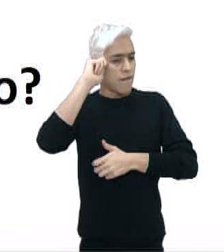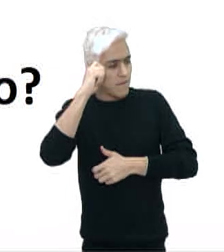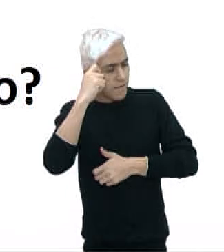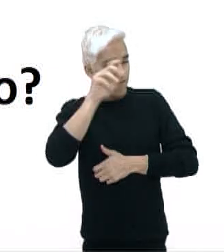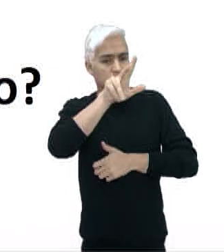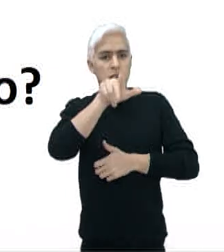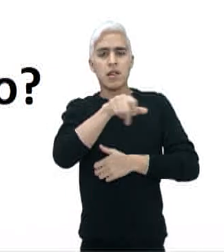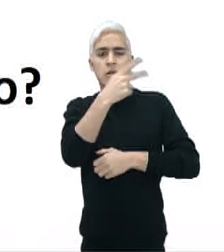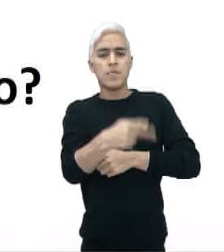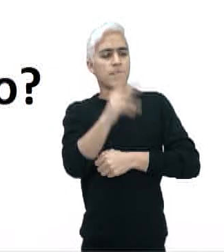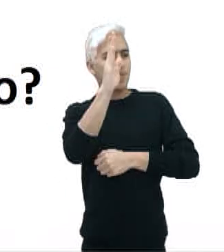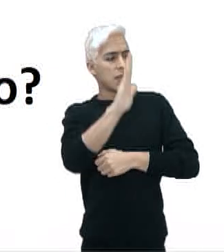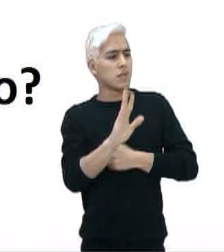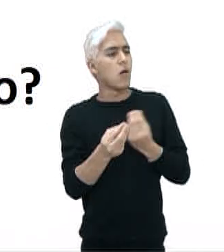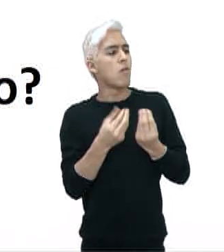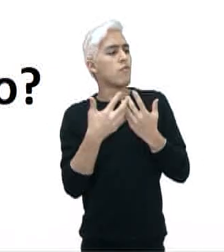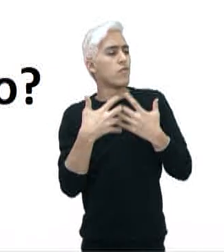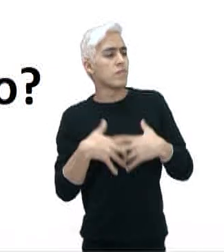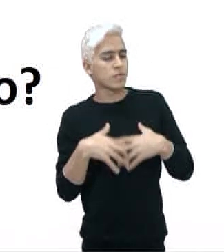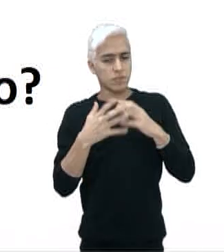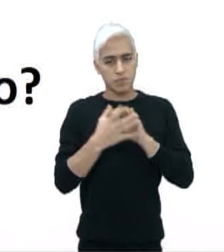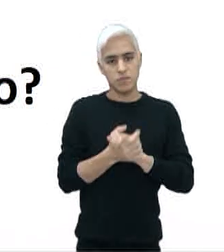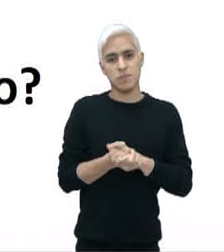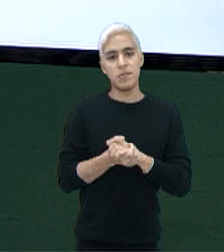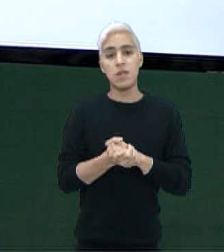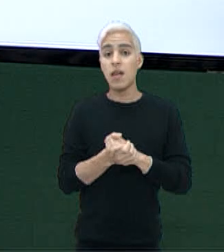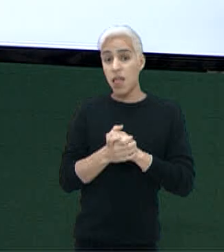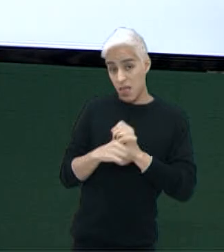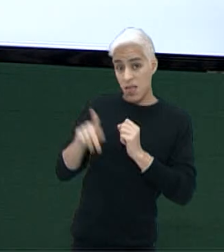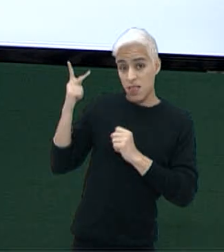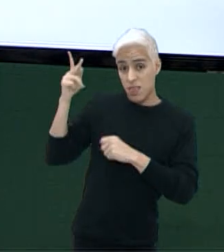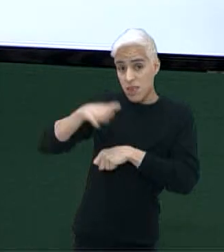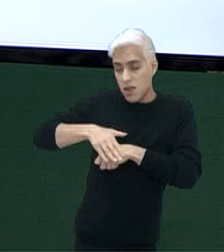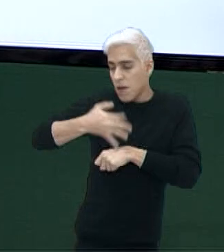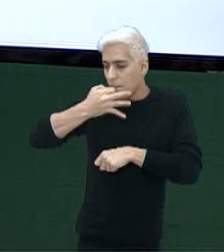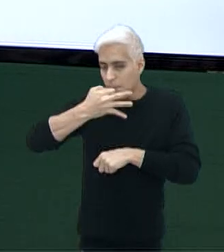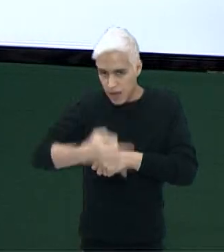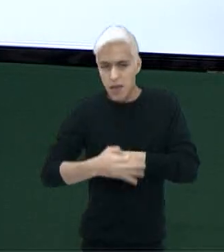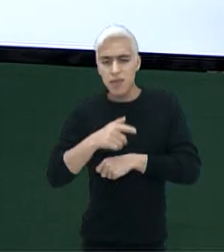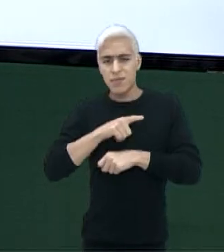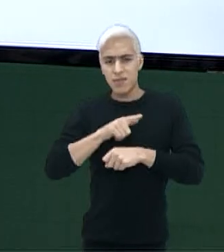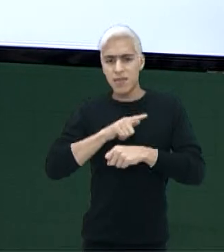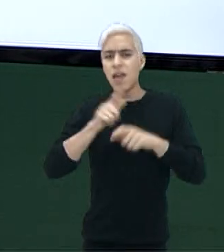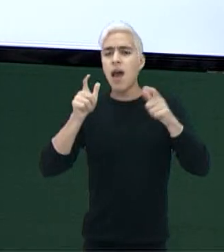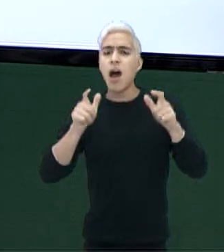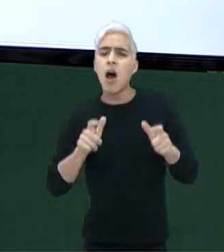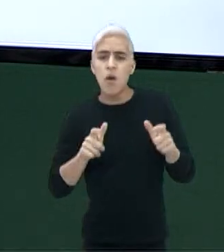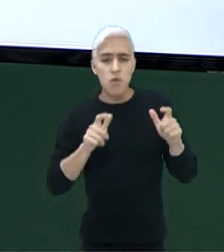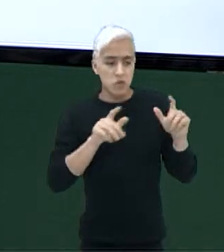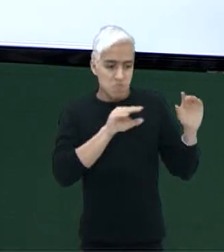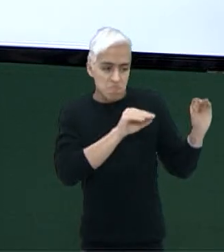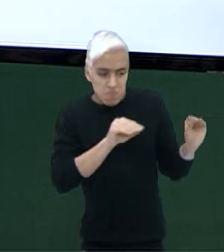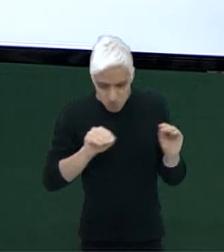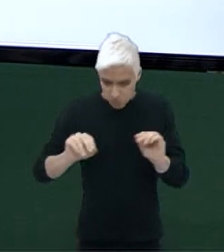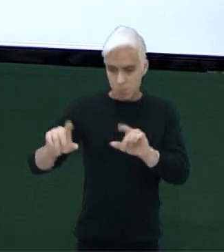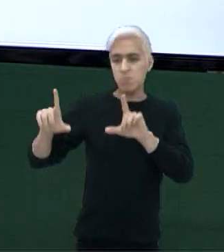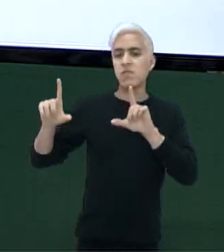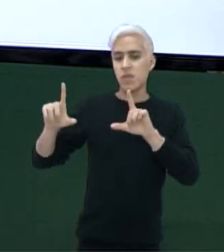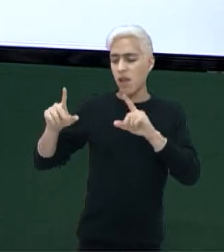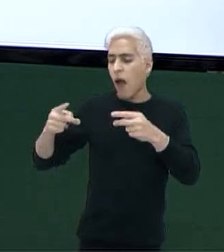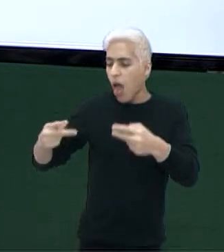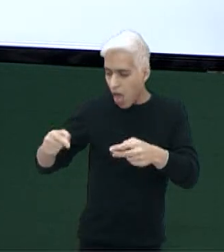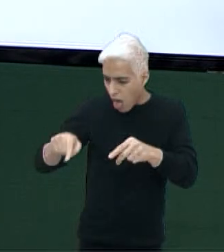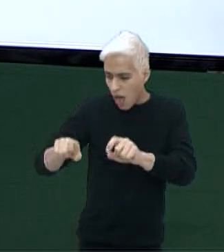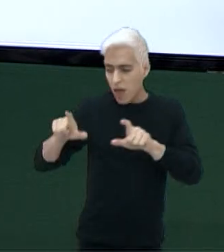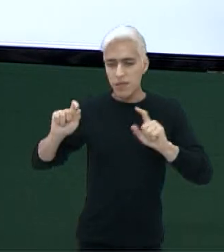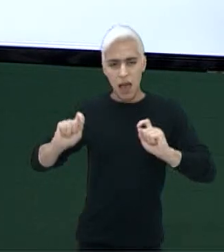Brasil. Aqui, então, ele trazendo esse comentário, tá? Tem a referência de onde eu tirei essa fala dele. E aí eu pergunto